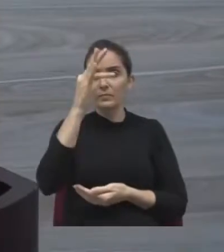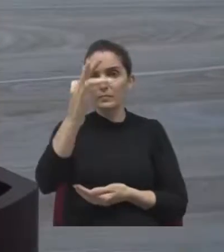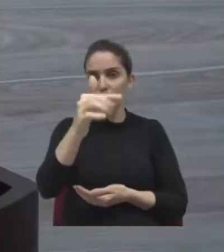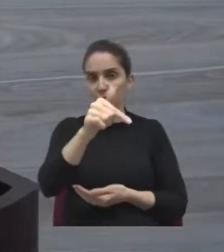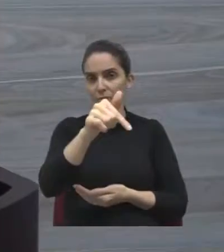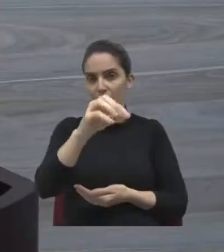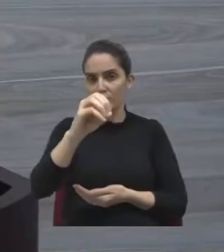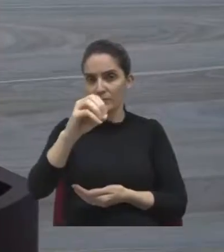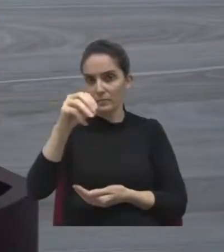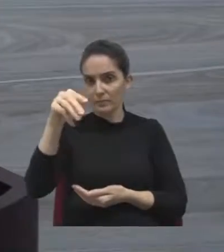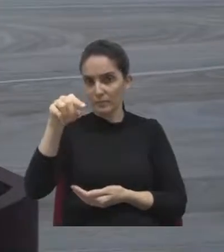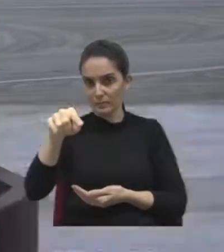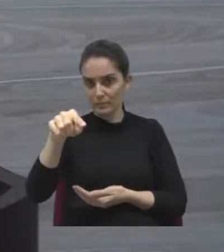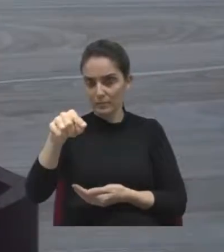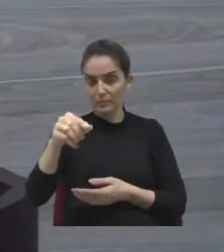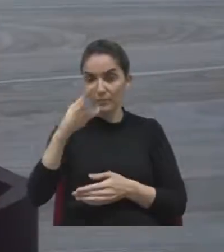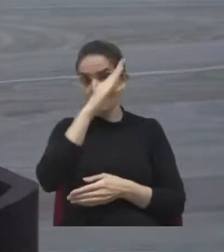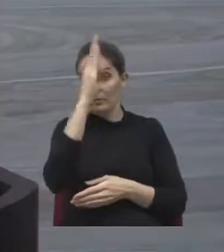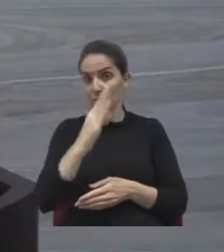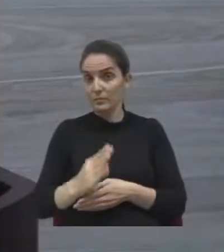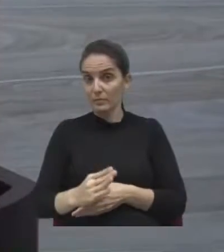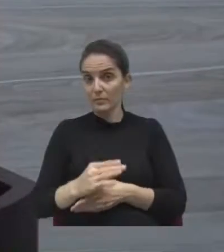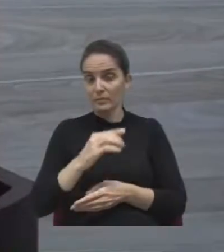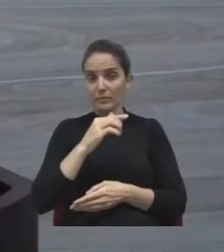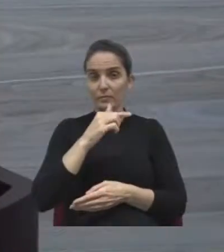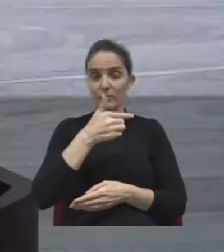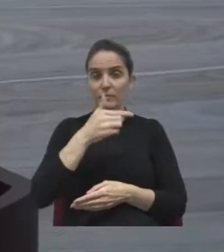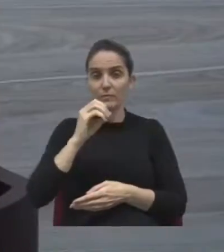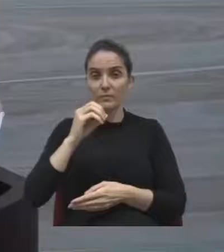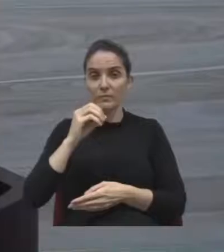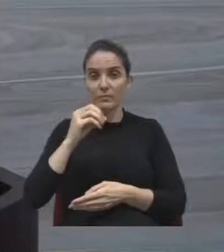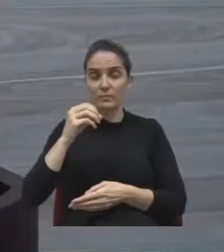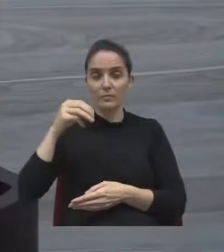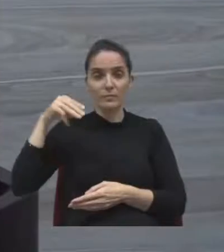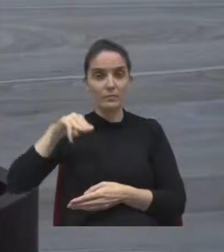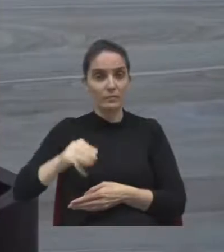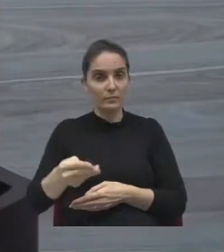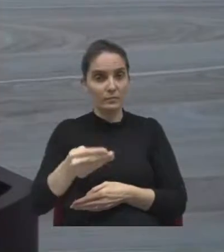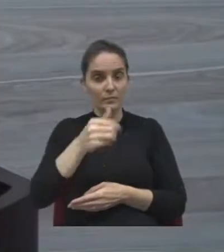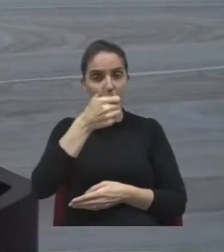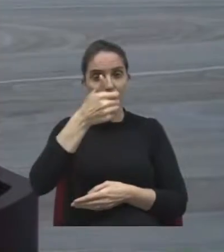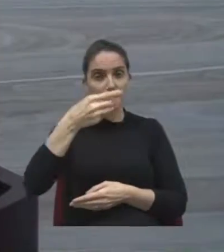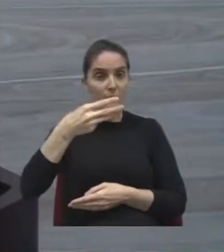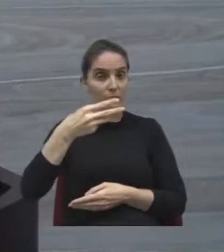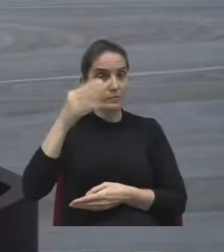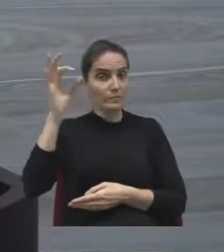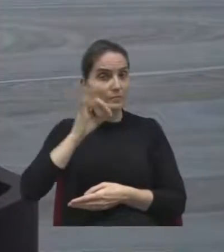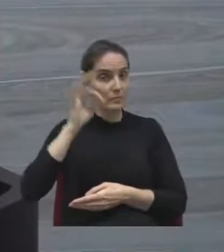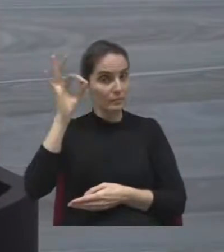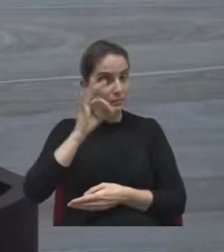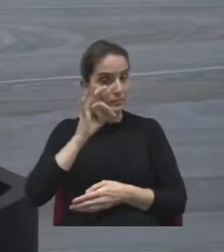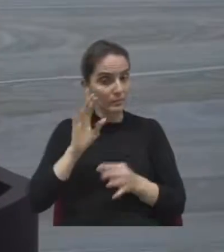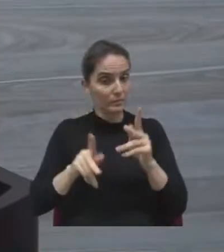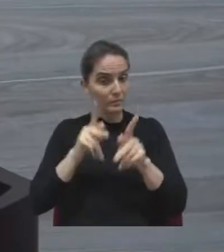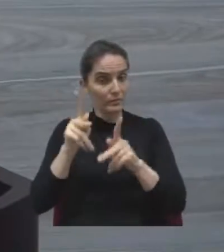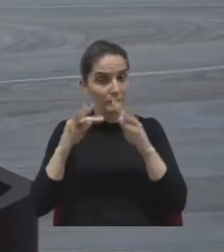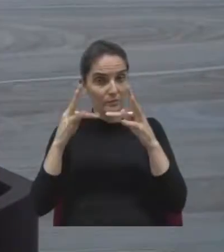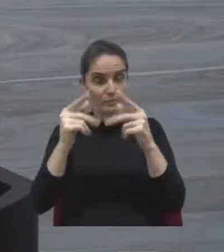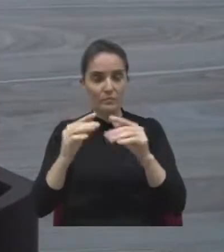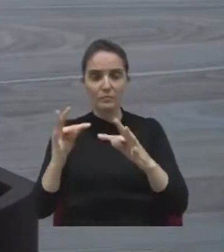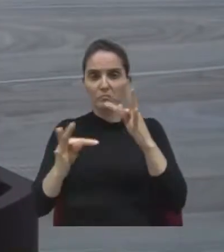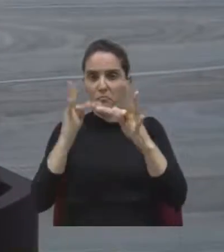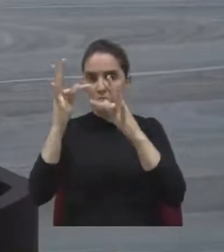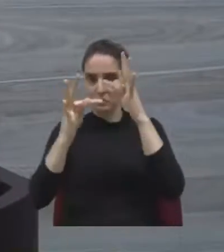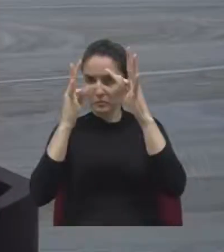milhões de idosos, 13% da população. Isso é o avanço tecnológico, científico,